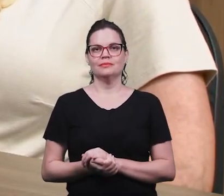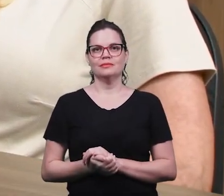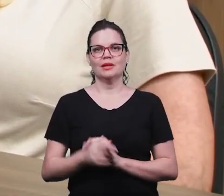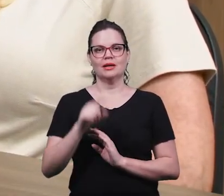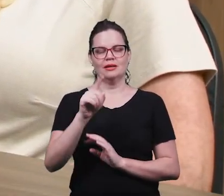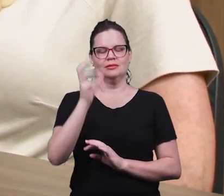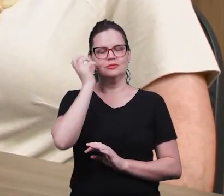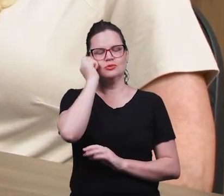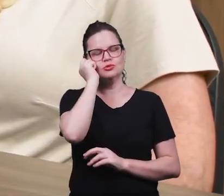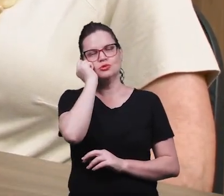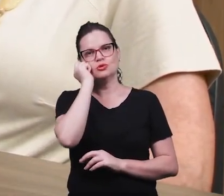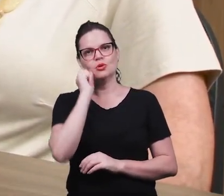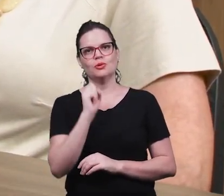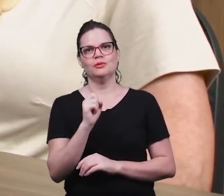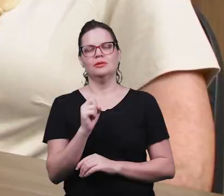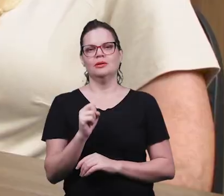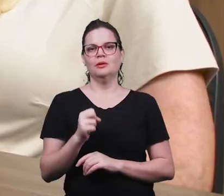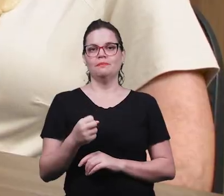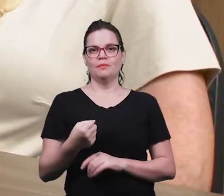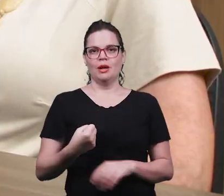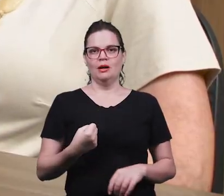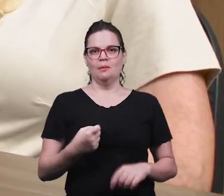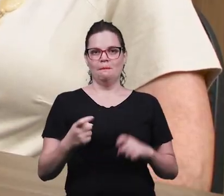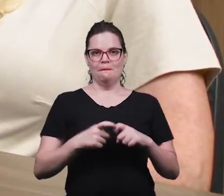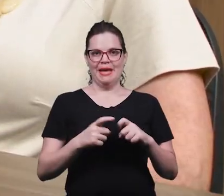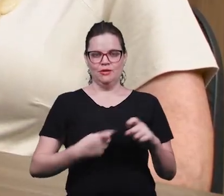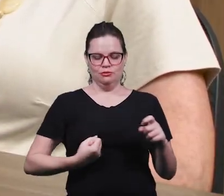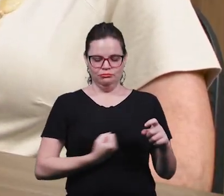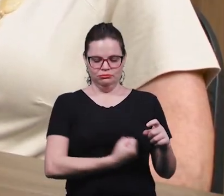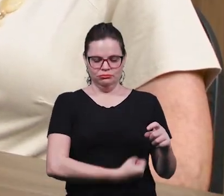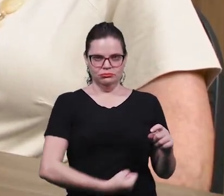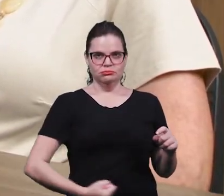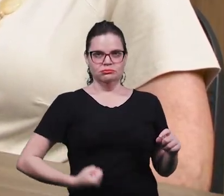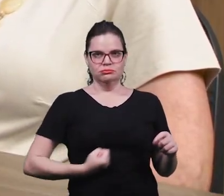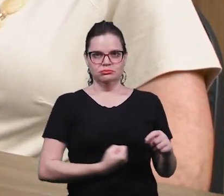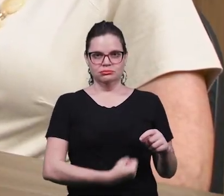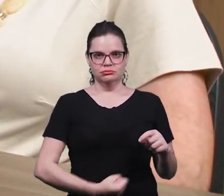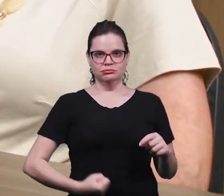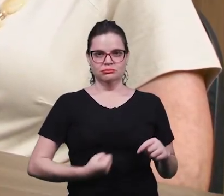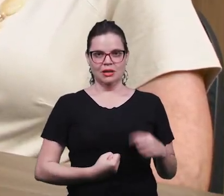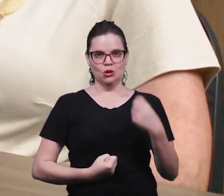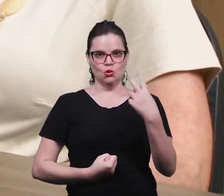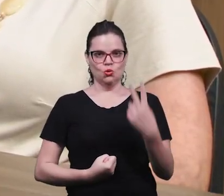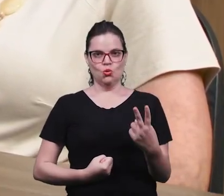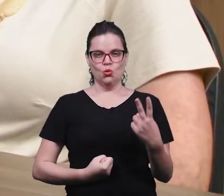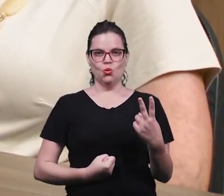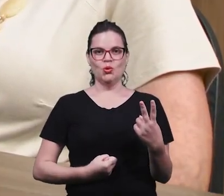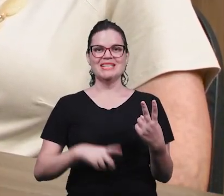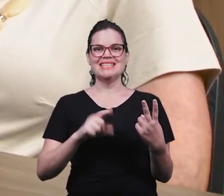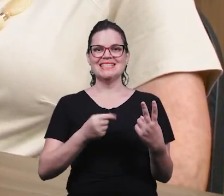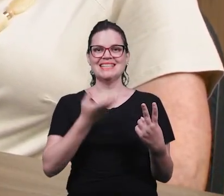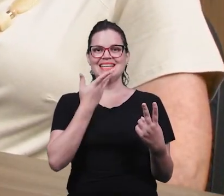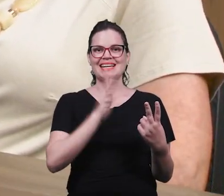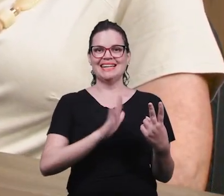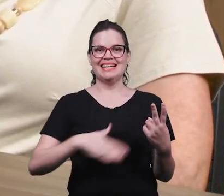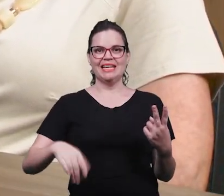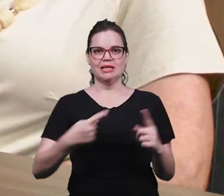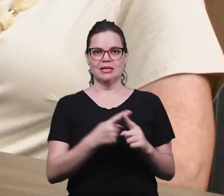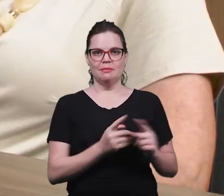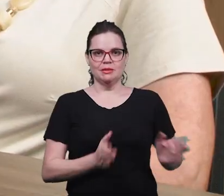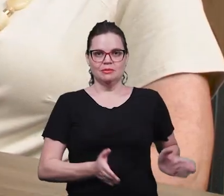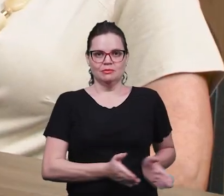sonho o médico fazendo uma ultrassonografia, eu via direitinho a gestação de duas crianças em tamanhos diferentes.